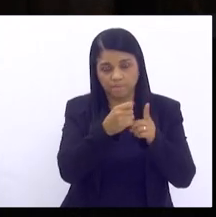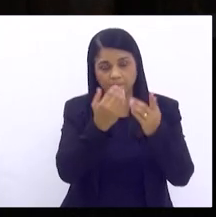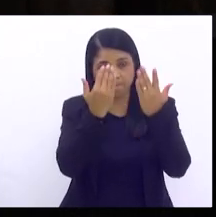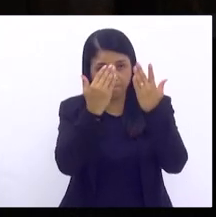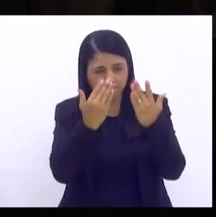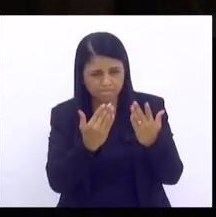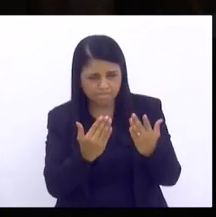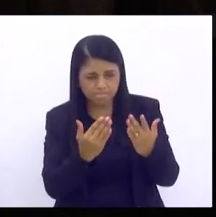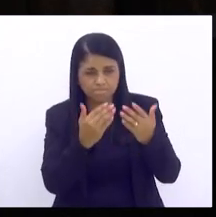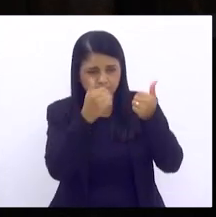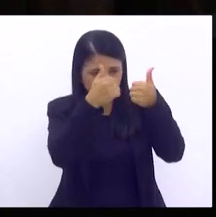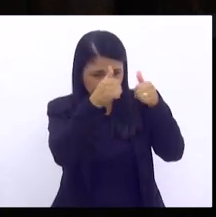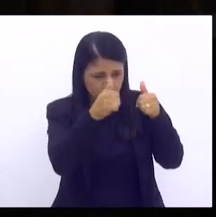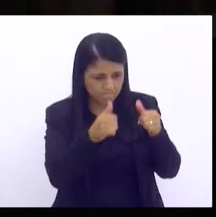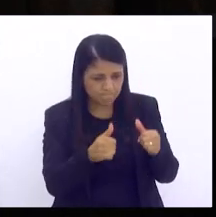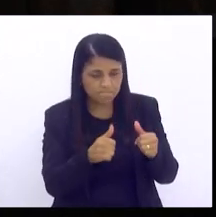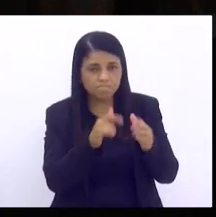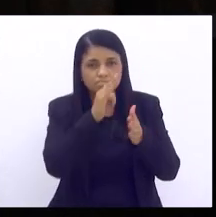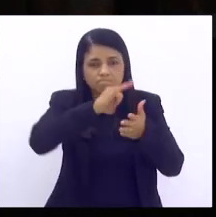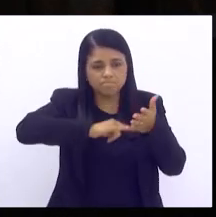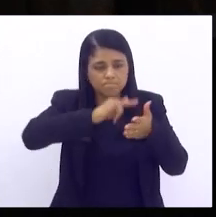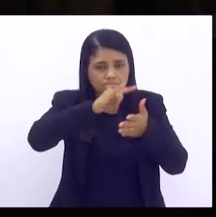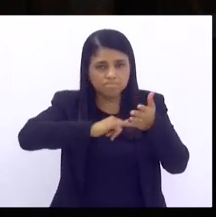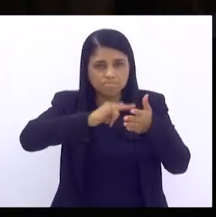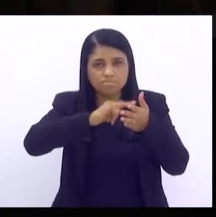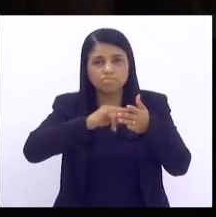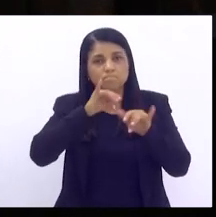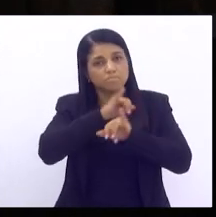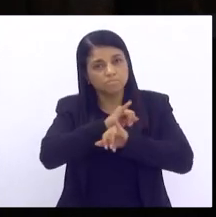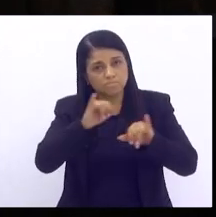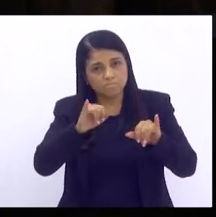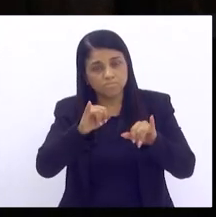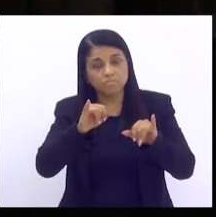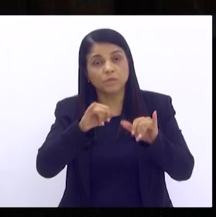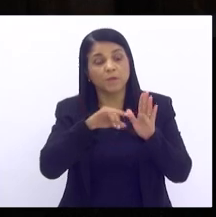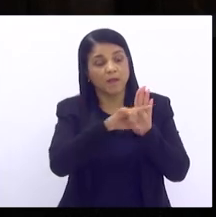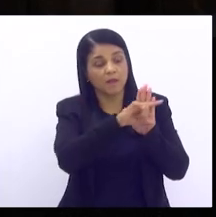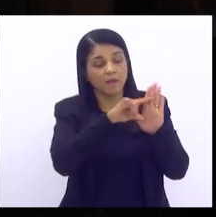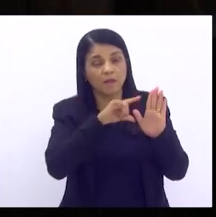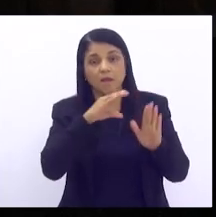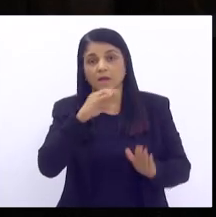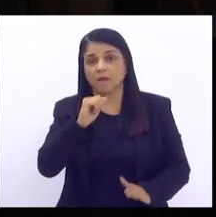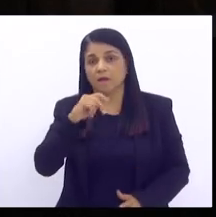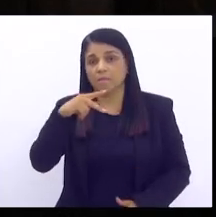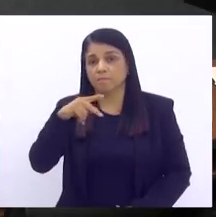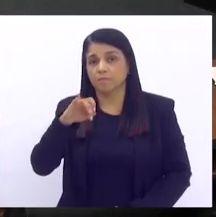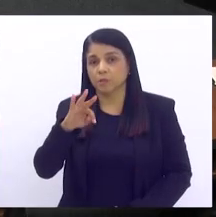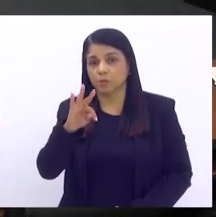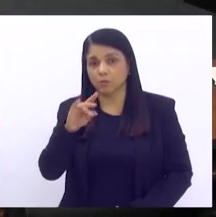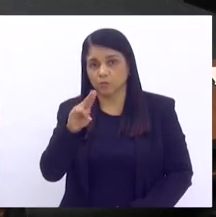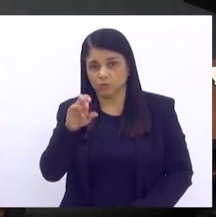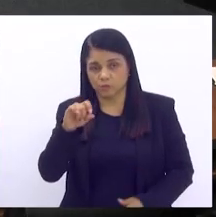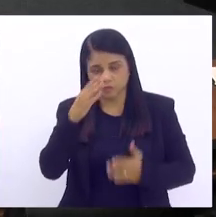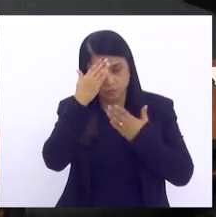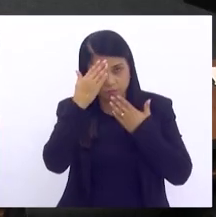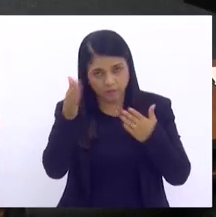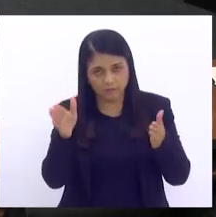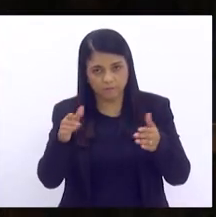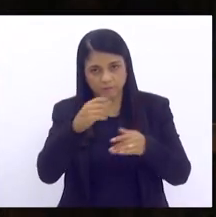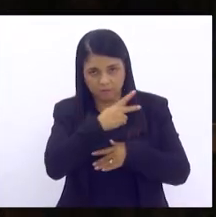de cada documento e falaremos aqui por capítulos. Muito obrigado, senhor presidente.